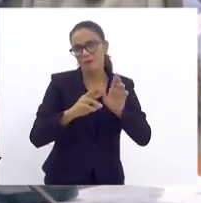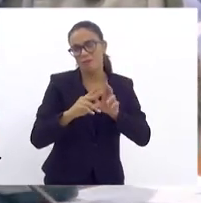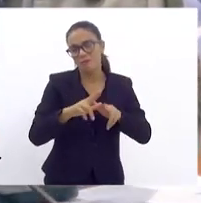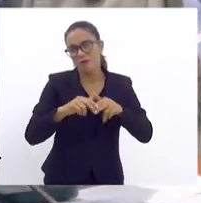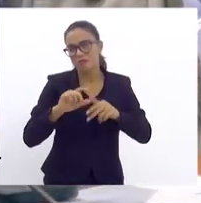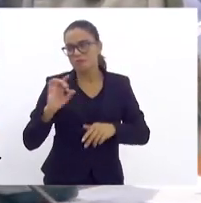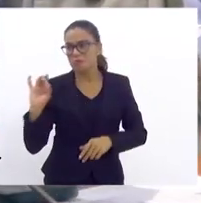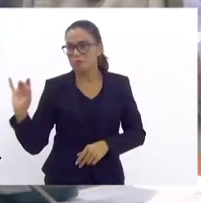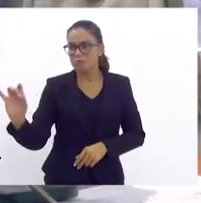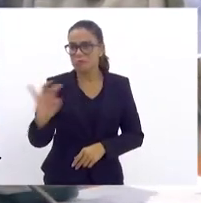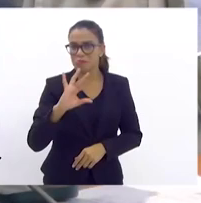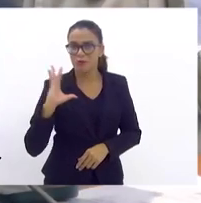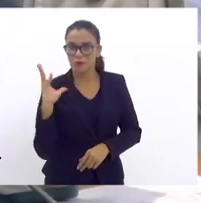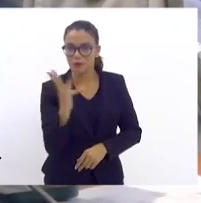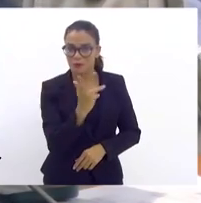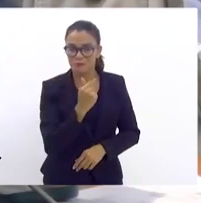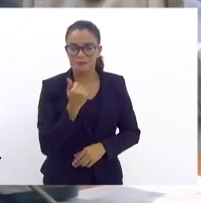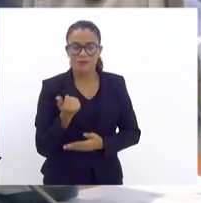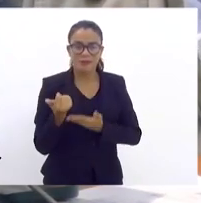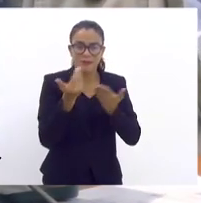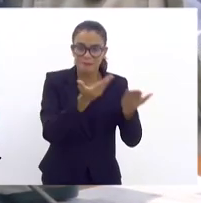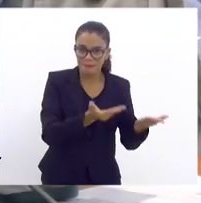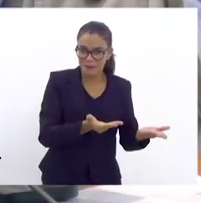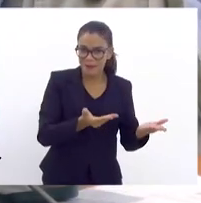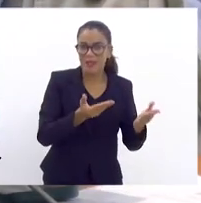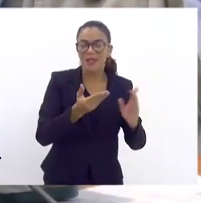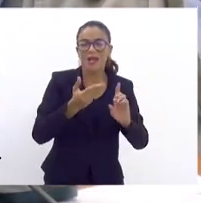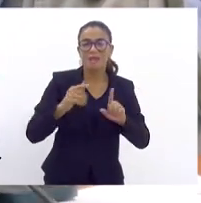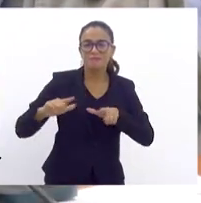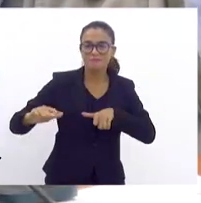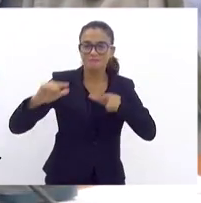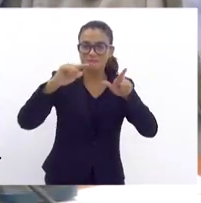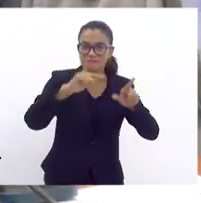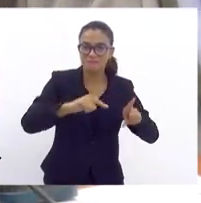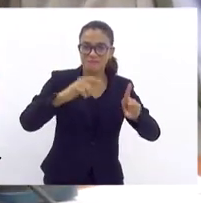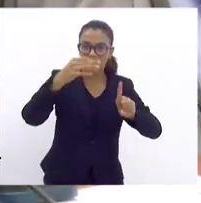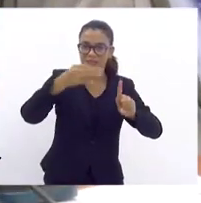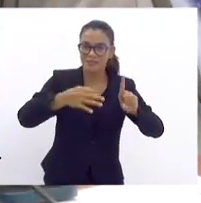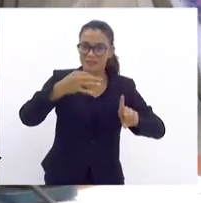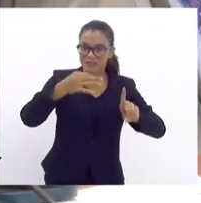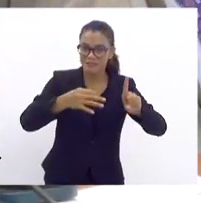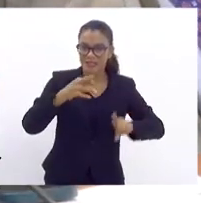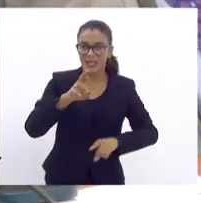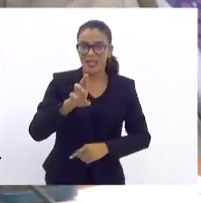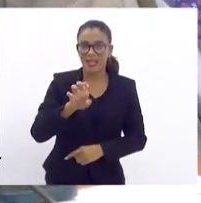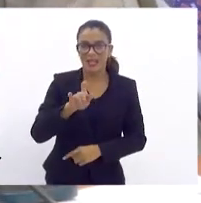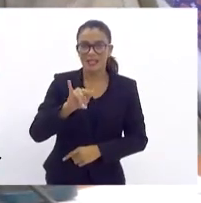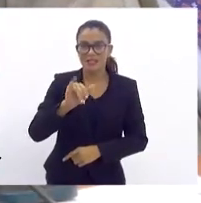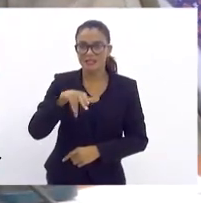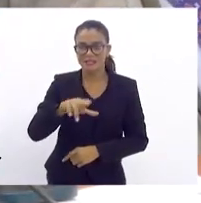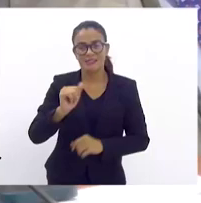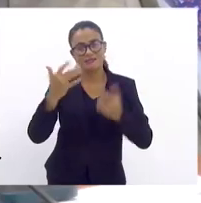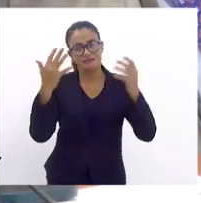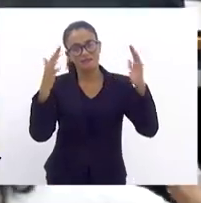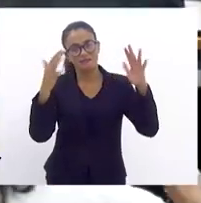conosco hoje então gostaria de entregar que a desembargadora Regina Lúcia Passos agradecendo muito pela presença